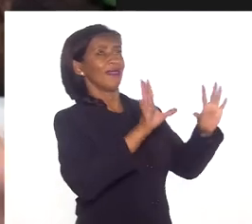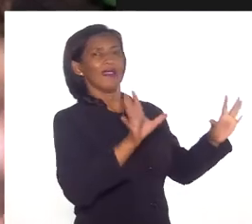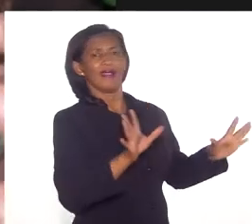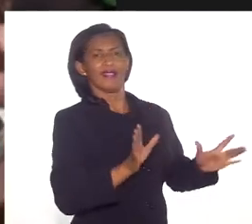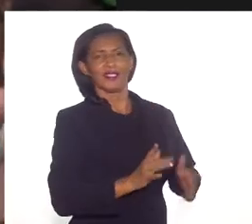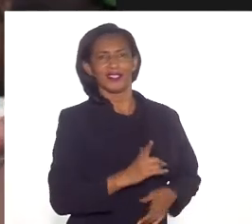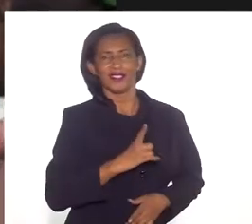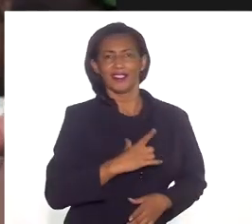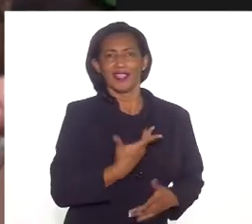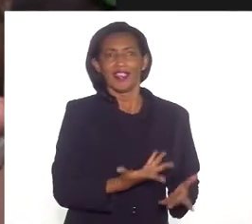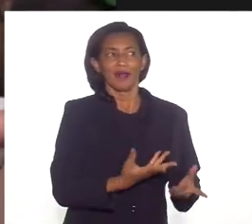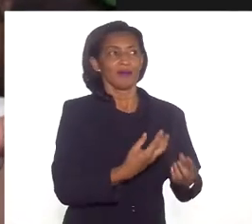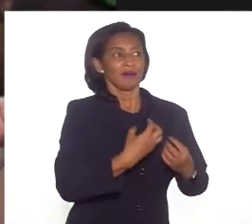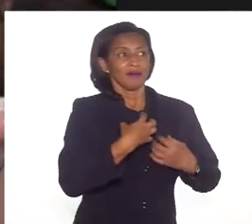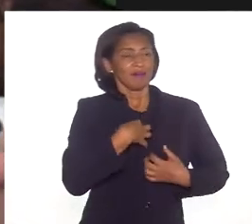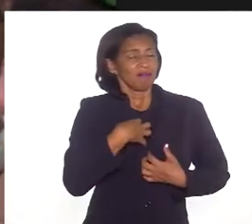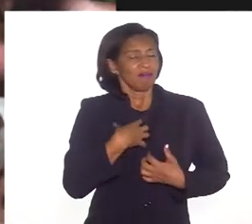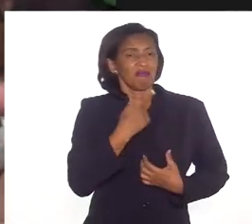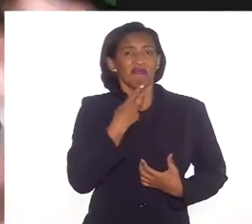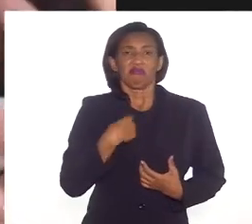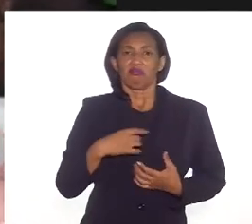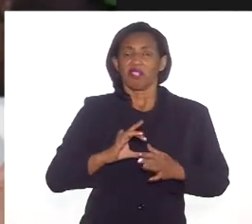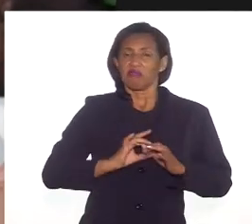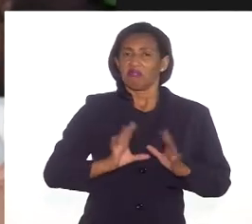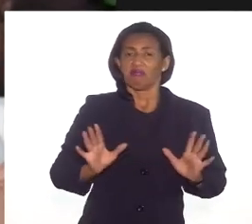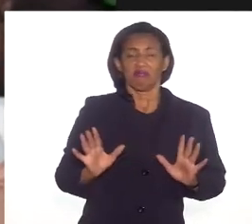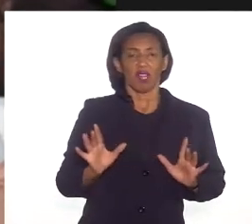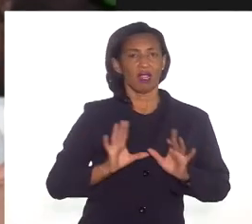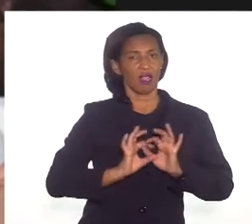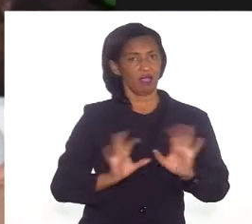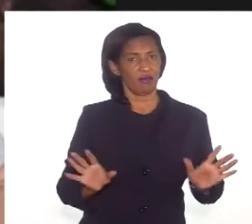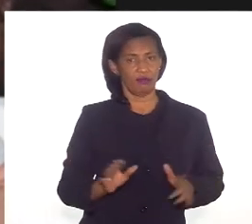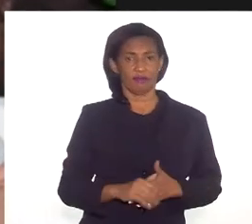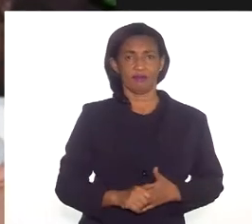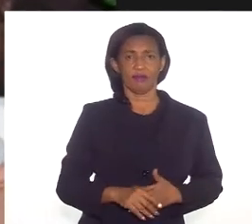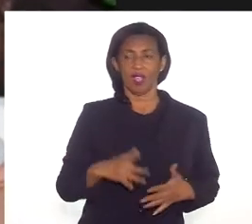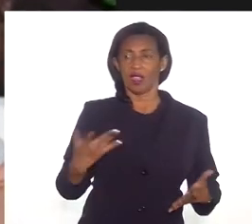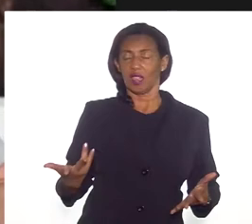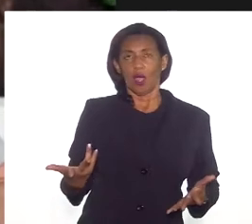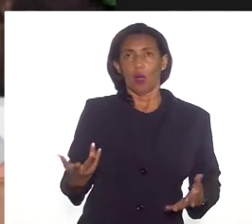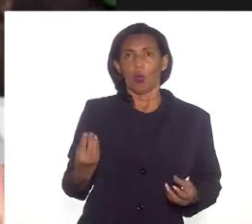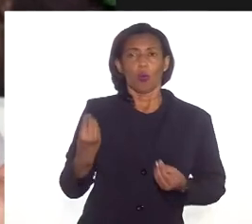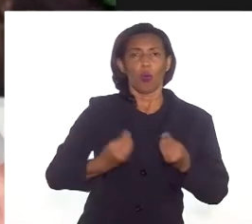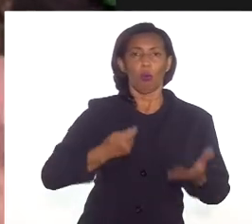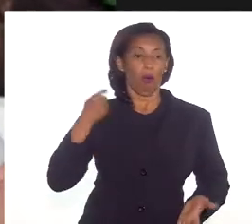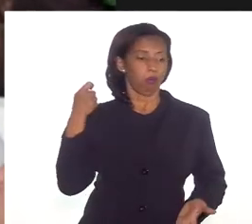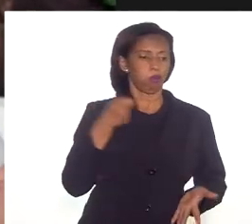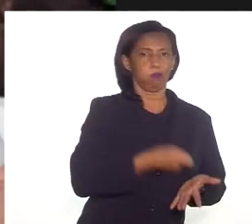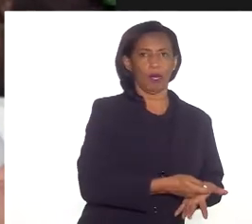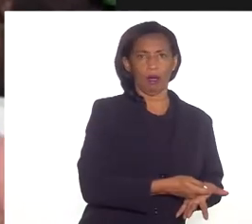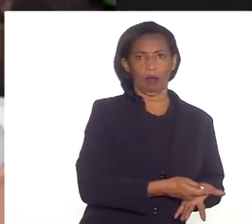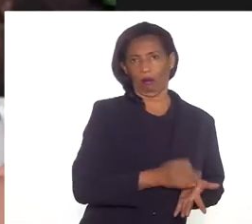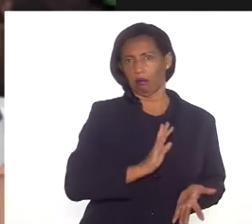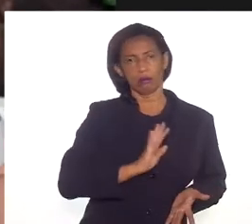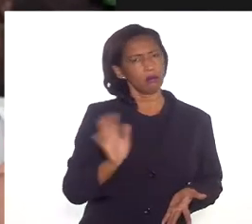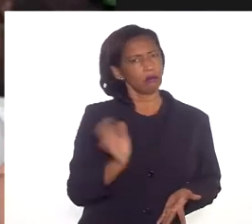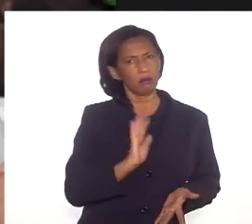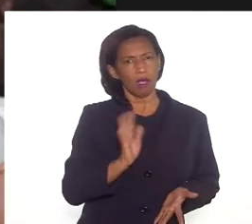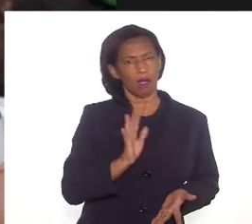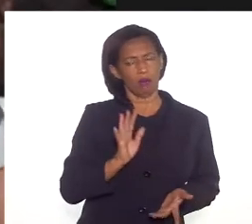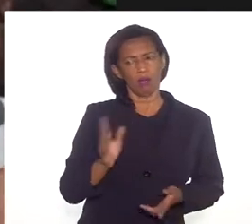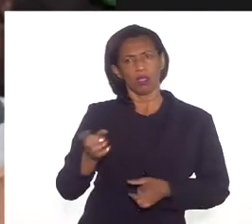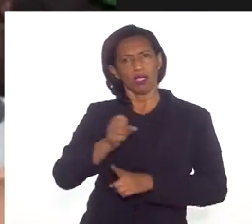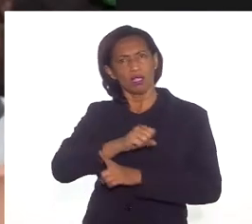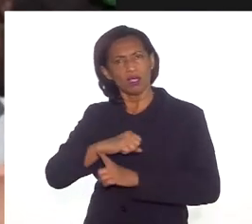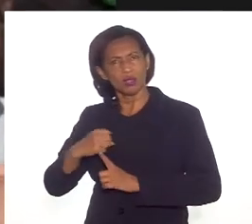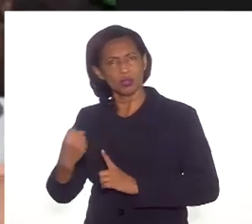liberdade, para a educação para a gente ser o que a gente precisa ser, efetivamente, não como imposição.